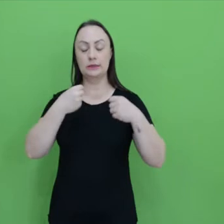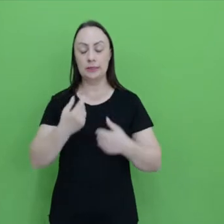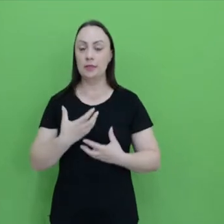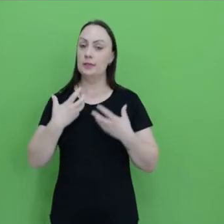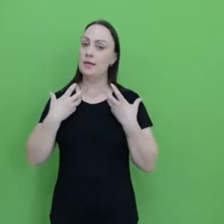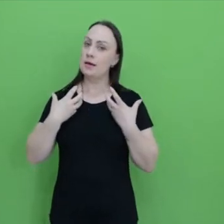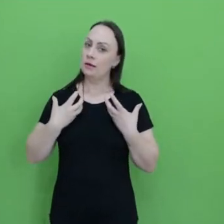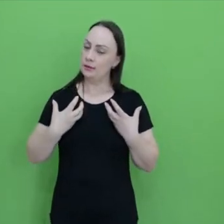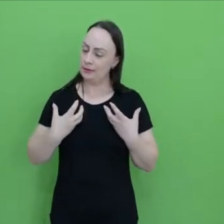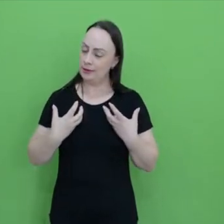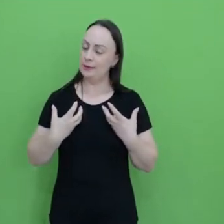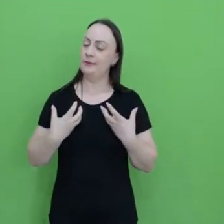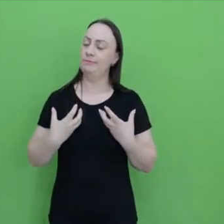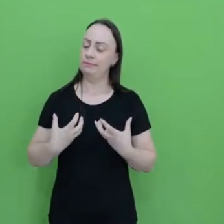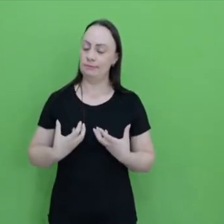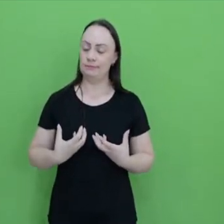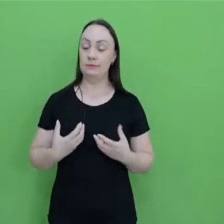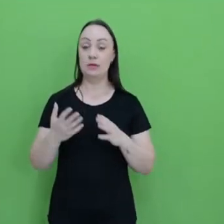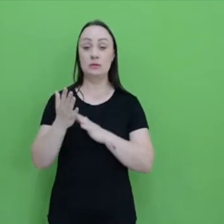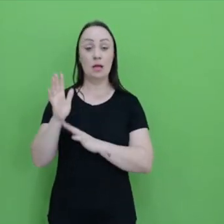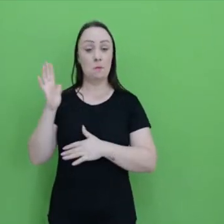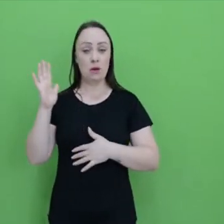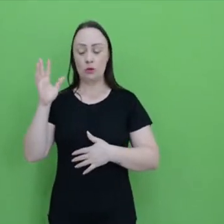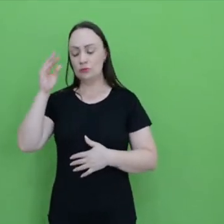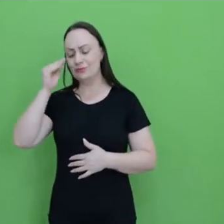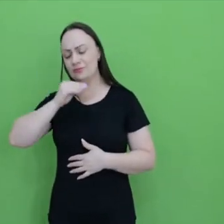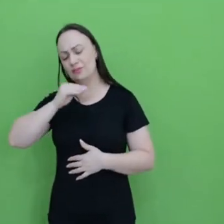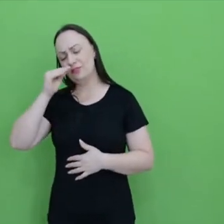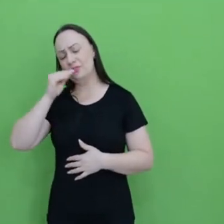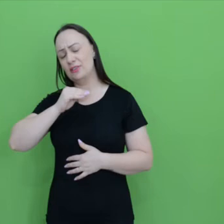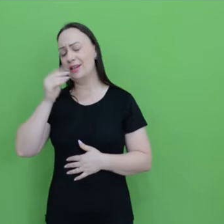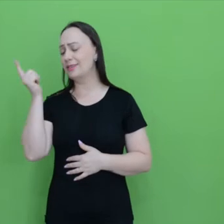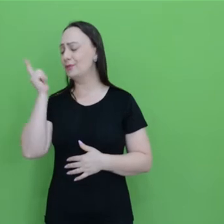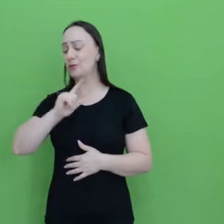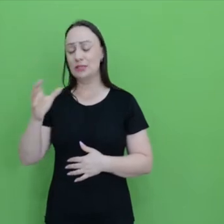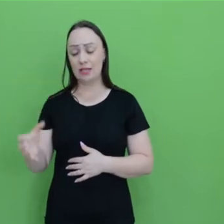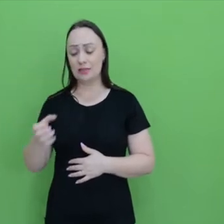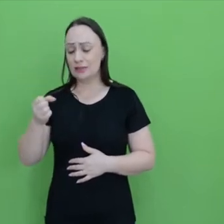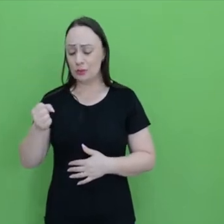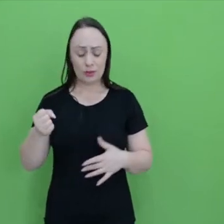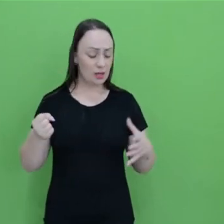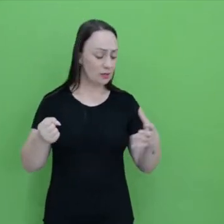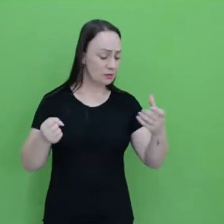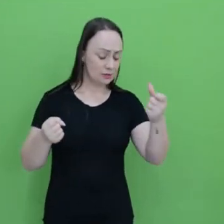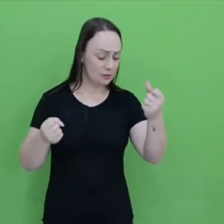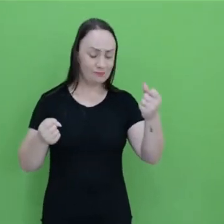sentindo cansaço. Suas mãos foram ficando fracas e não conseguiam mais segurar aquilo